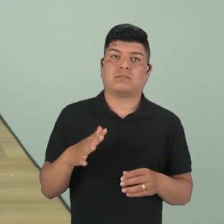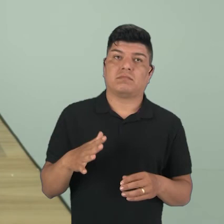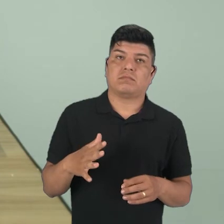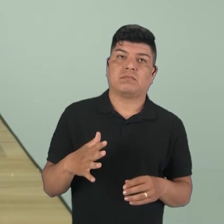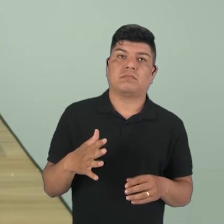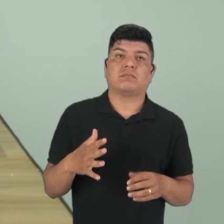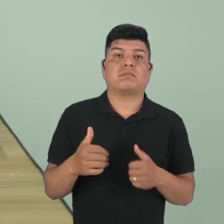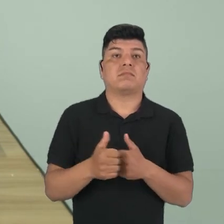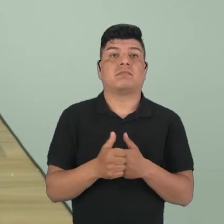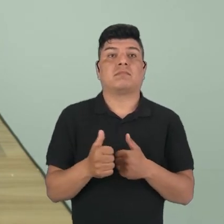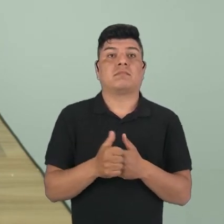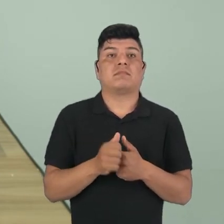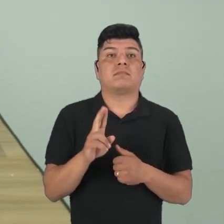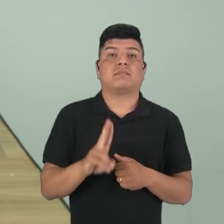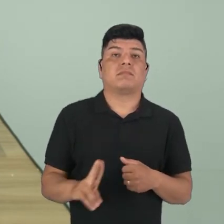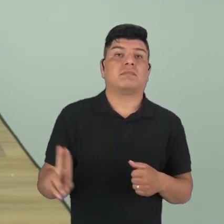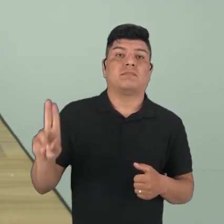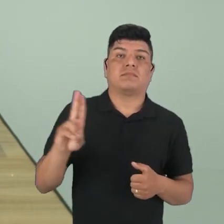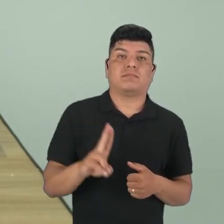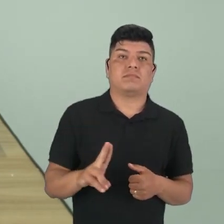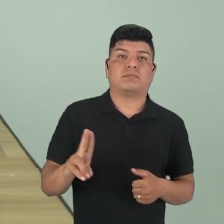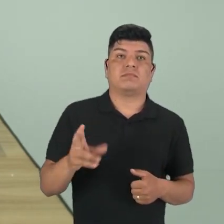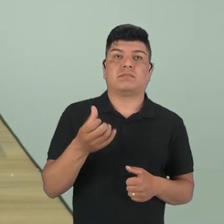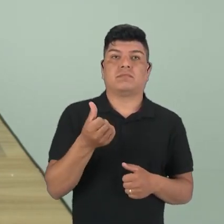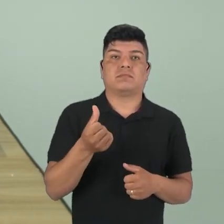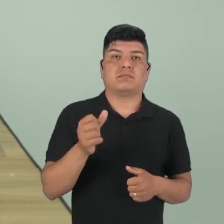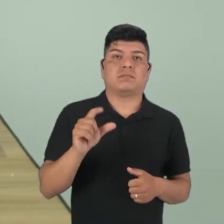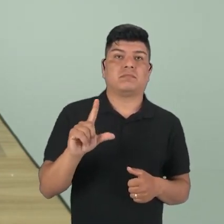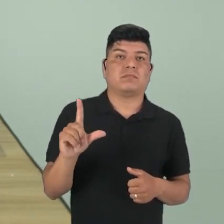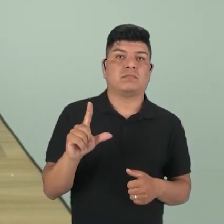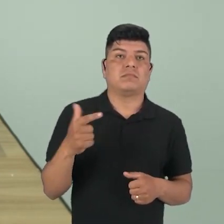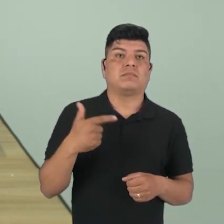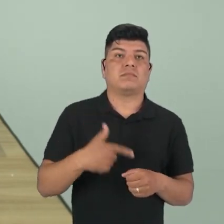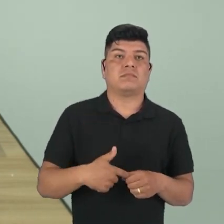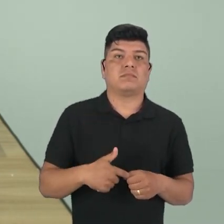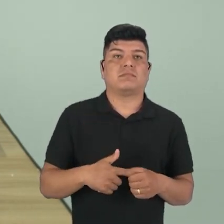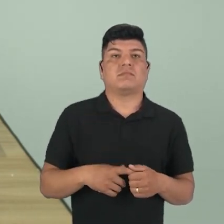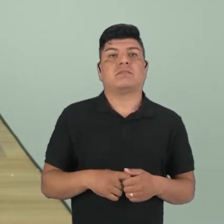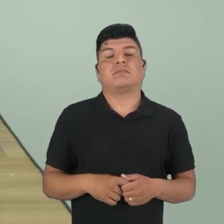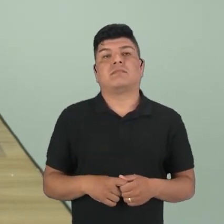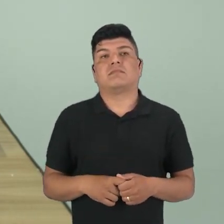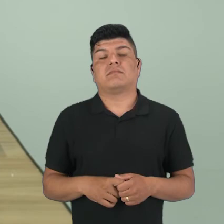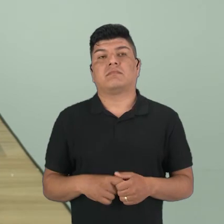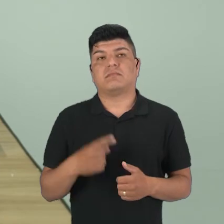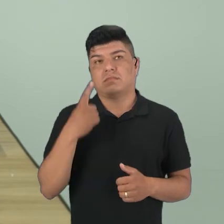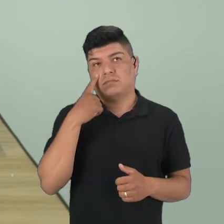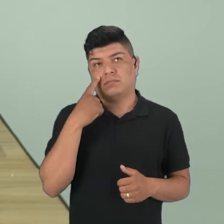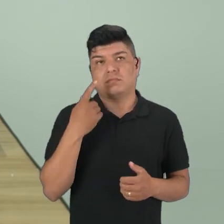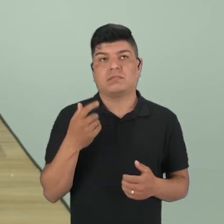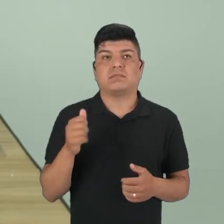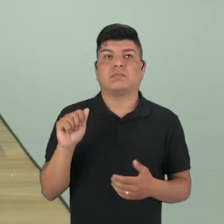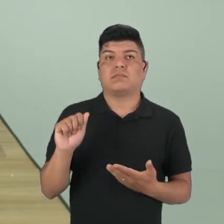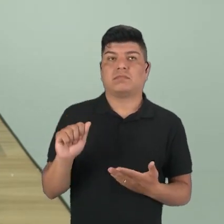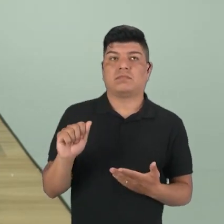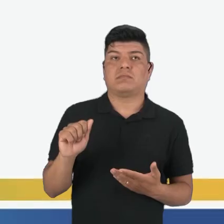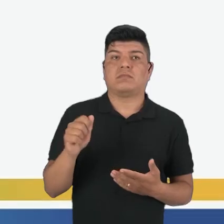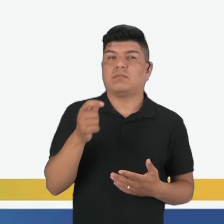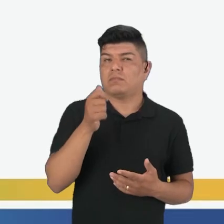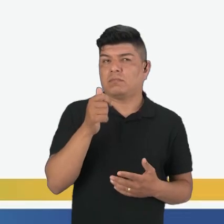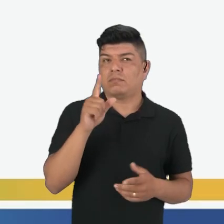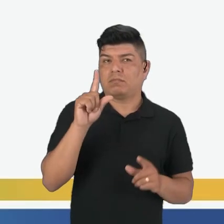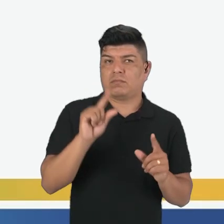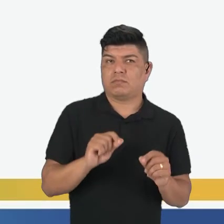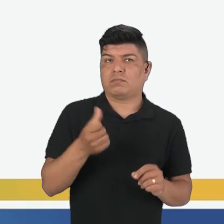menos, aproximadamente, ele vai usar aí 6 litros de gasolina. Vamos ver as minhas opções. Na letra A, um